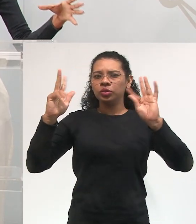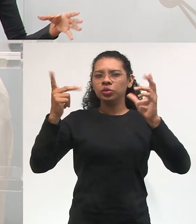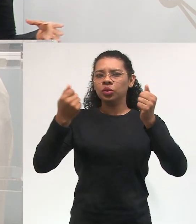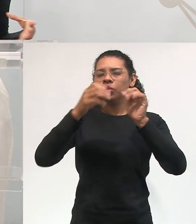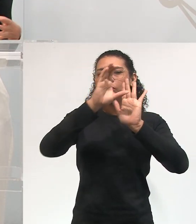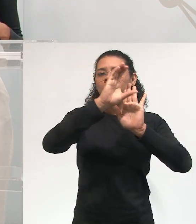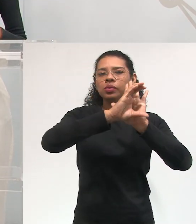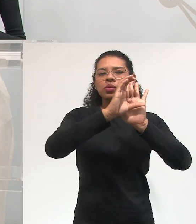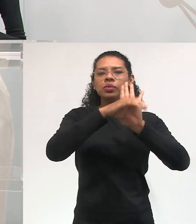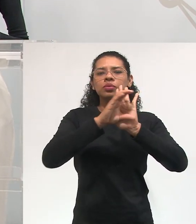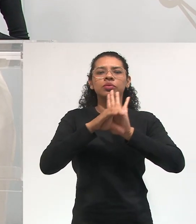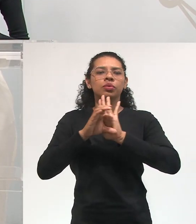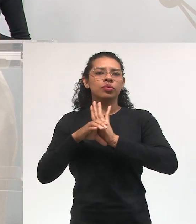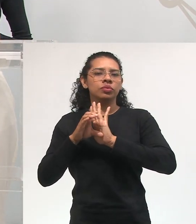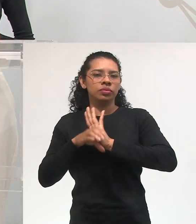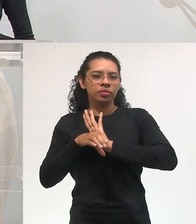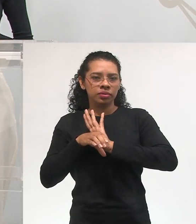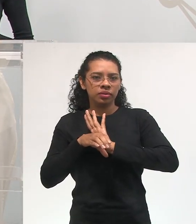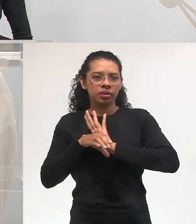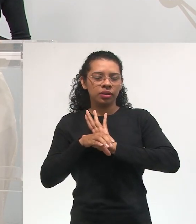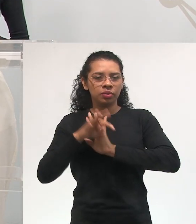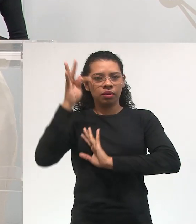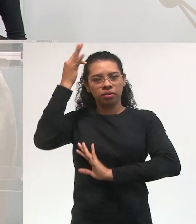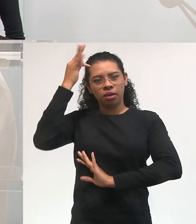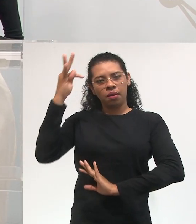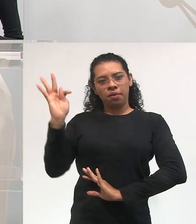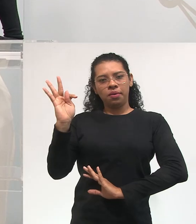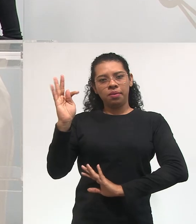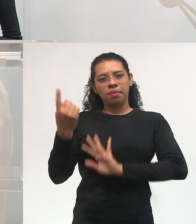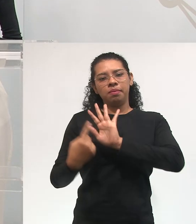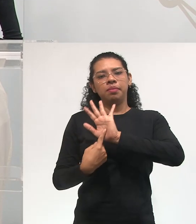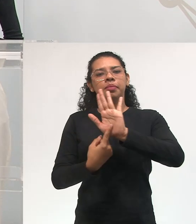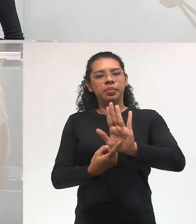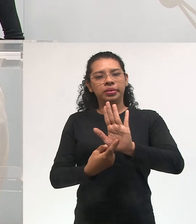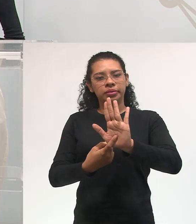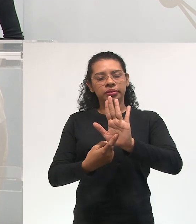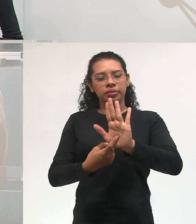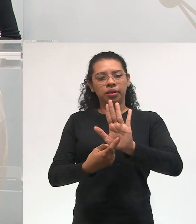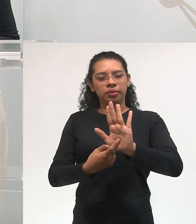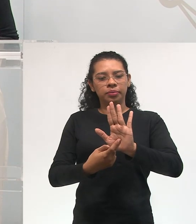esses conceitos teóricos apresentados aqui do